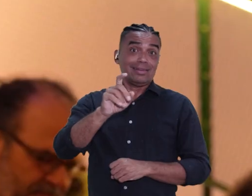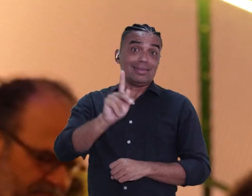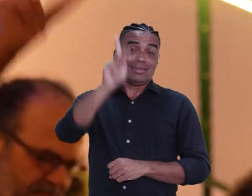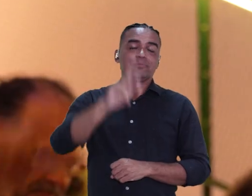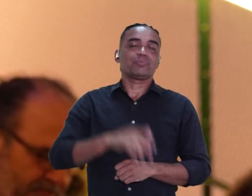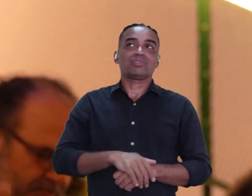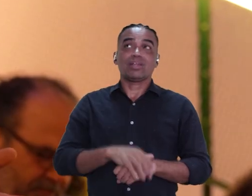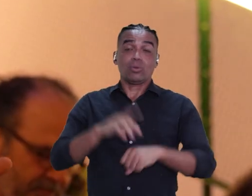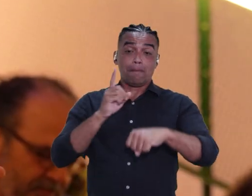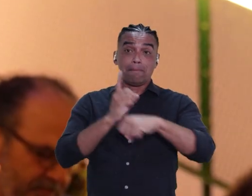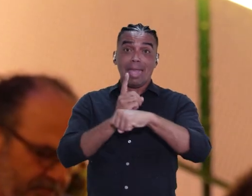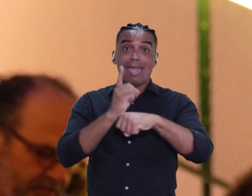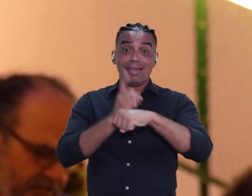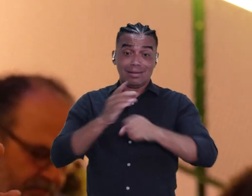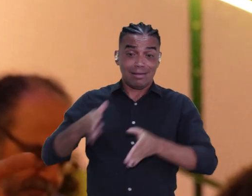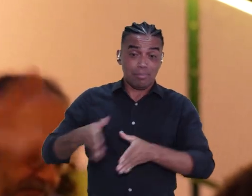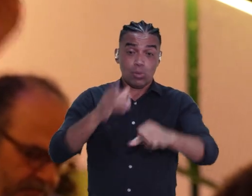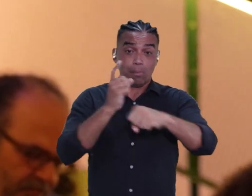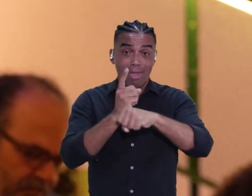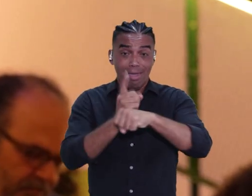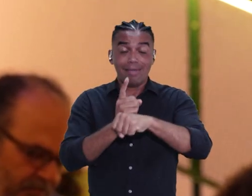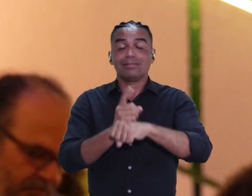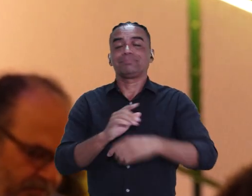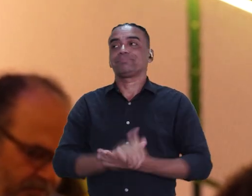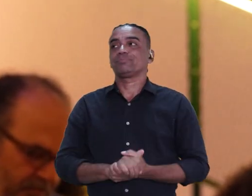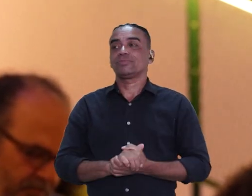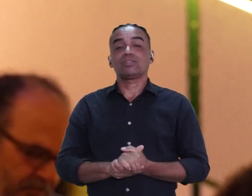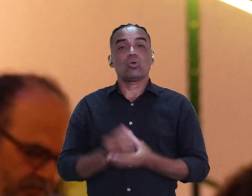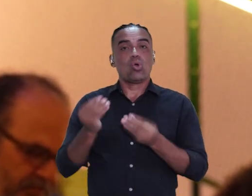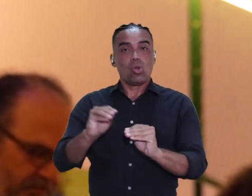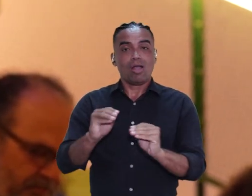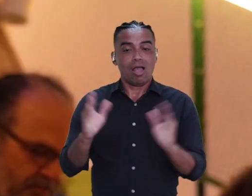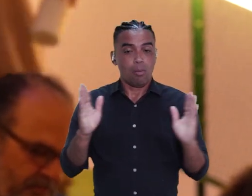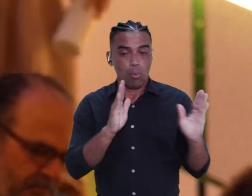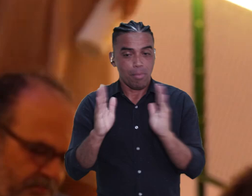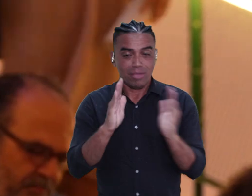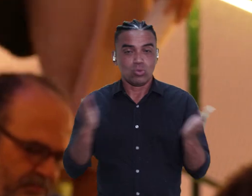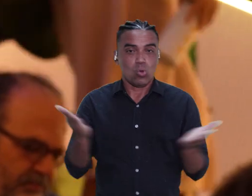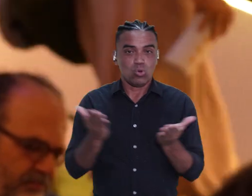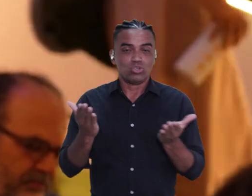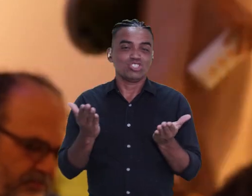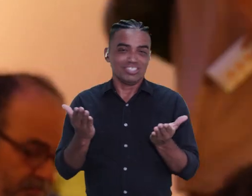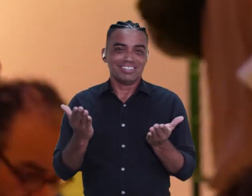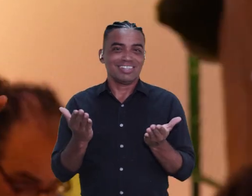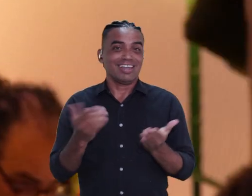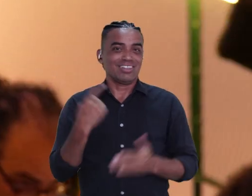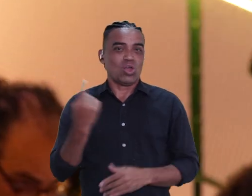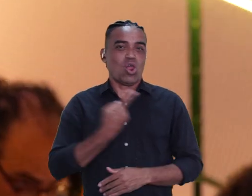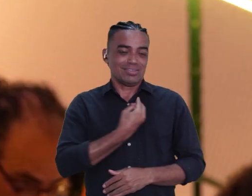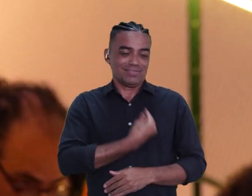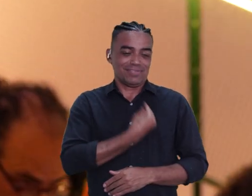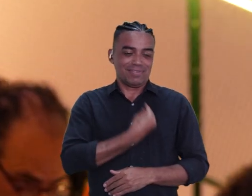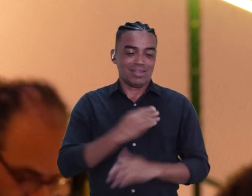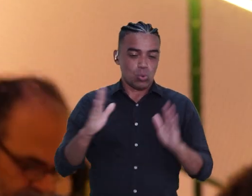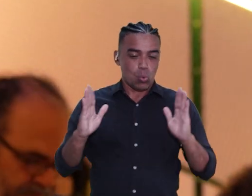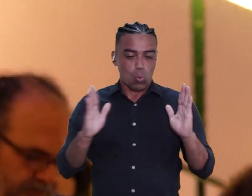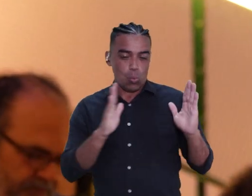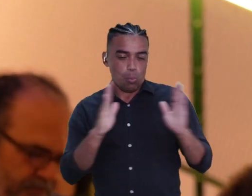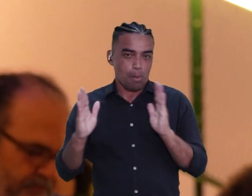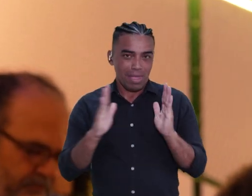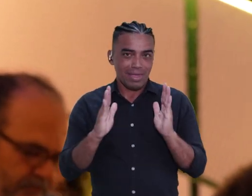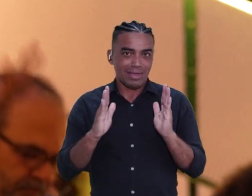uma pedra no meio do caminho. E trazer isso para o nosso momento atual. A gente está vivendo um momento onde